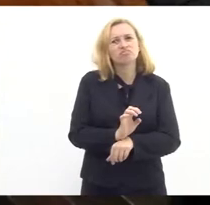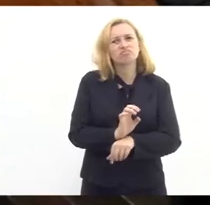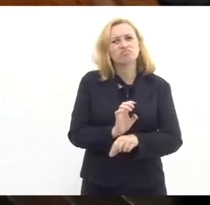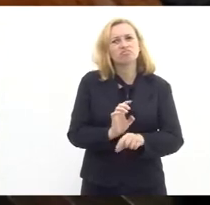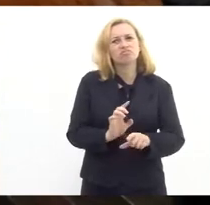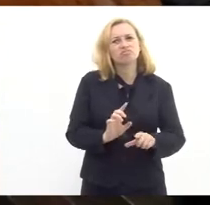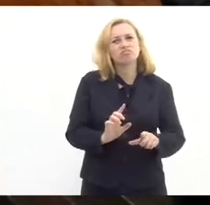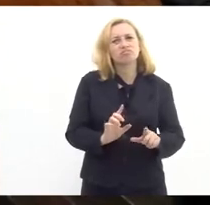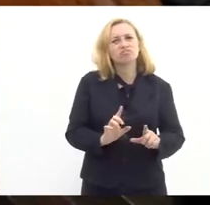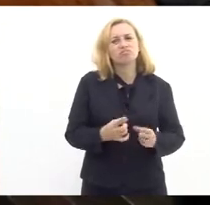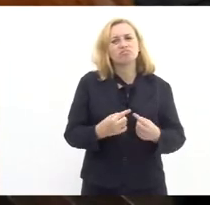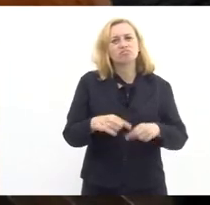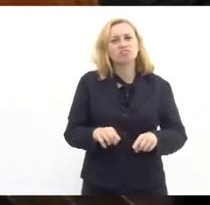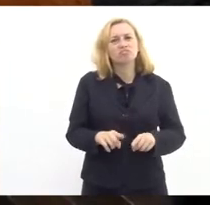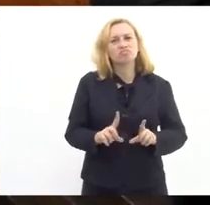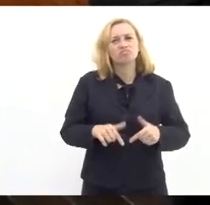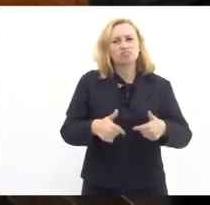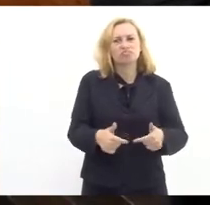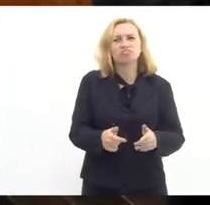efeitos da pandemia.